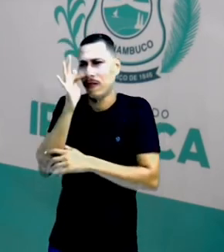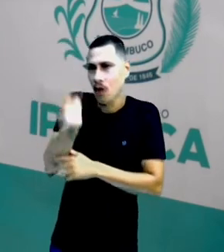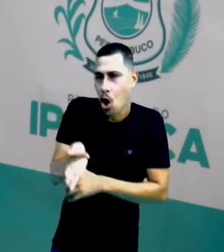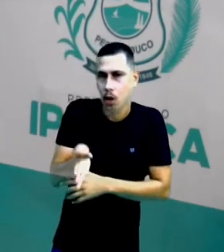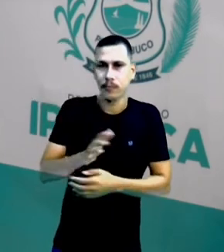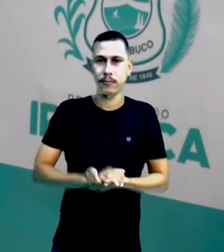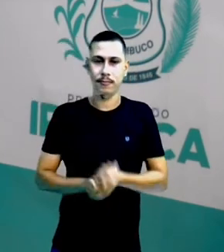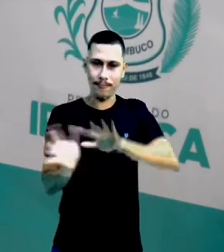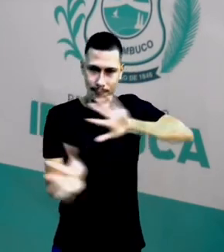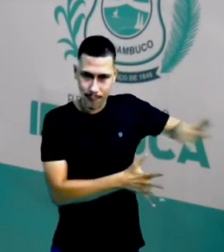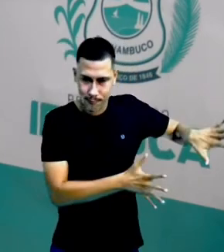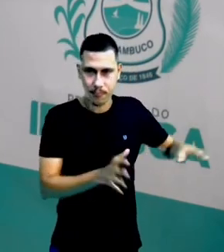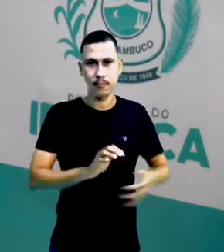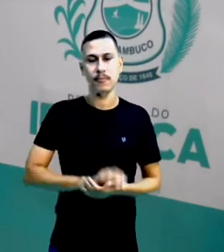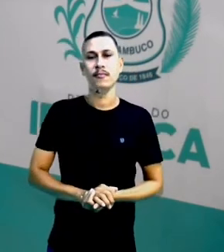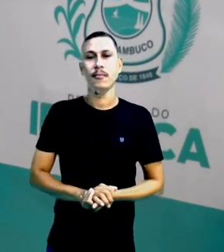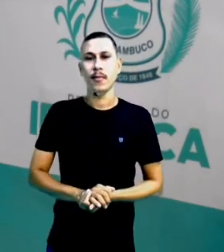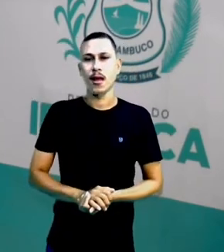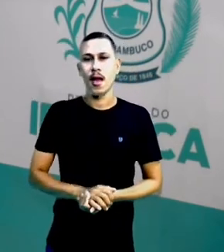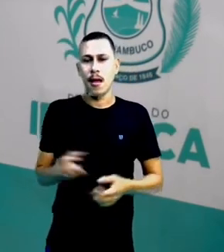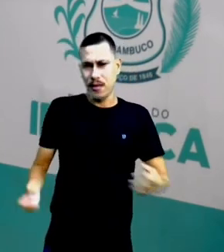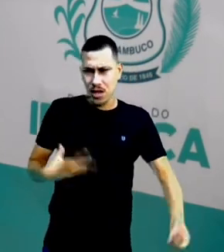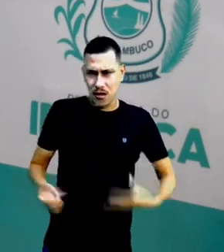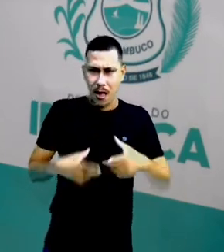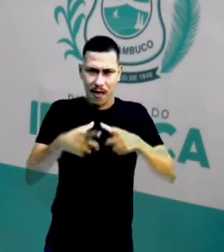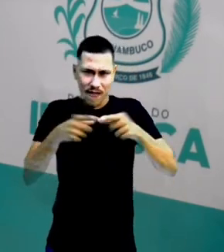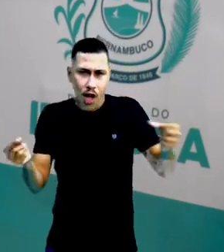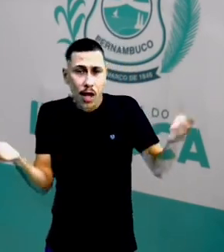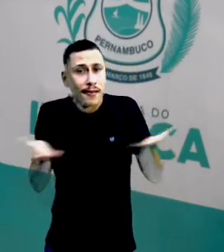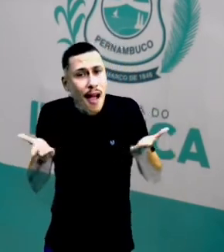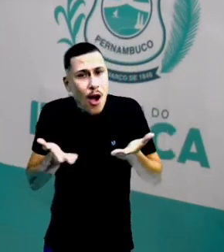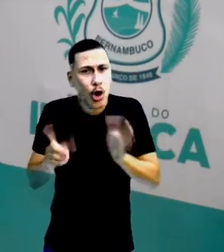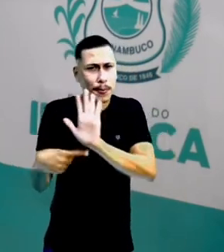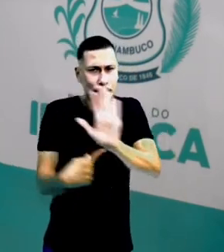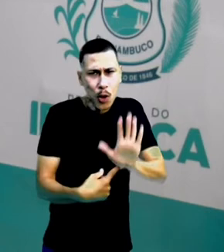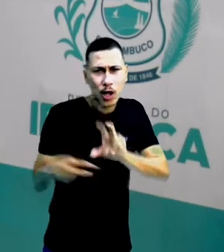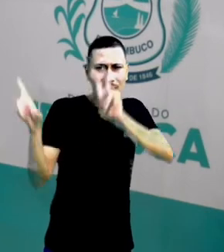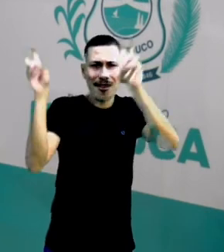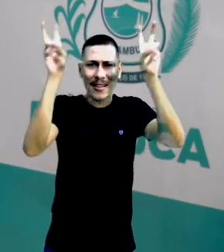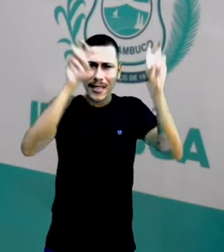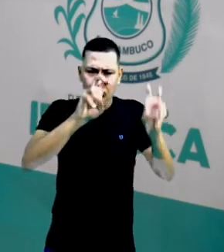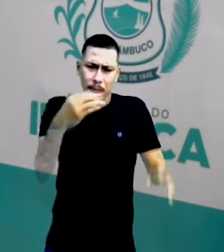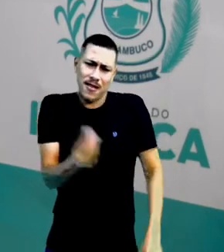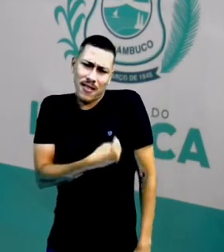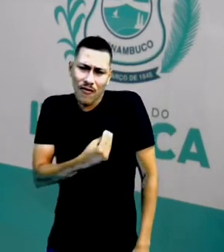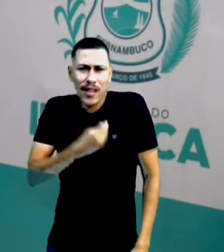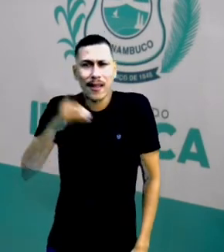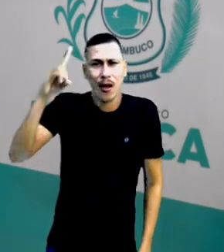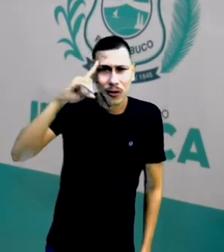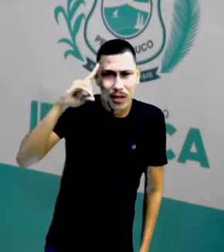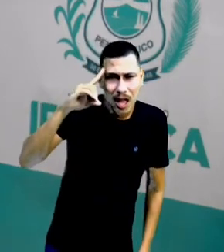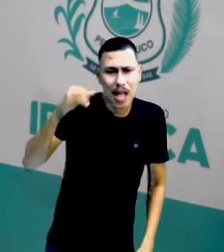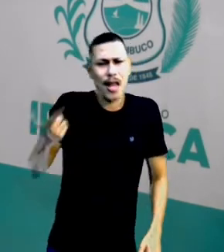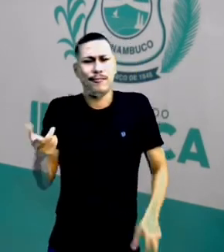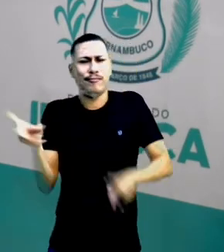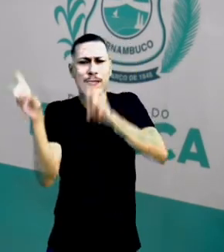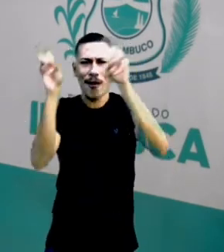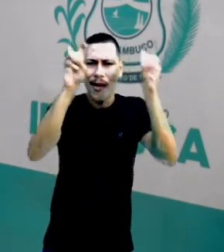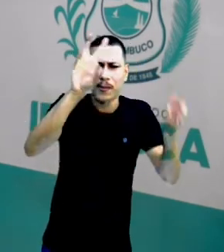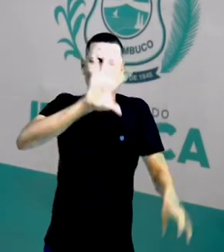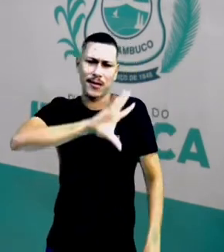haikai moderno, ele aborda temas que fazem parte do cotidiano, da vida, temas de